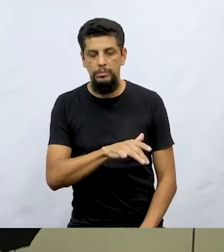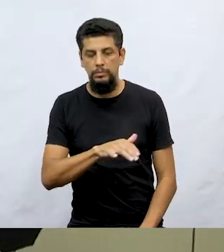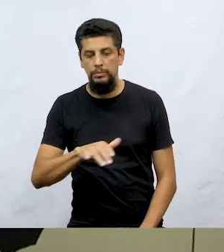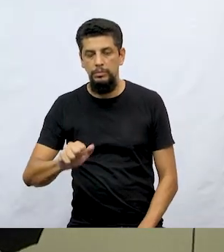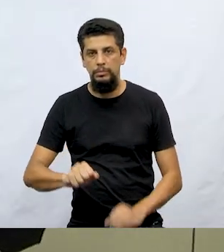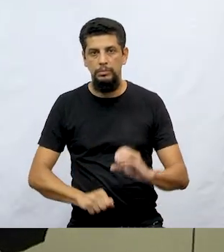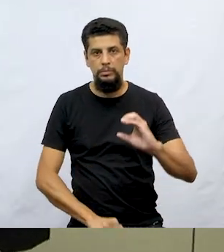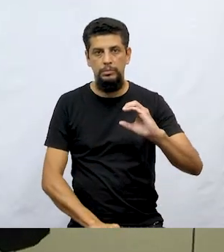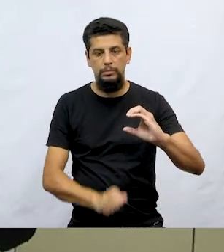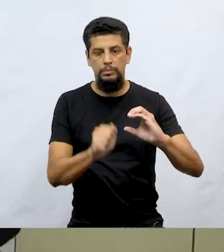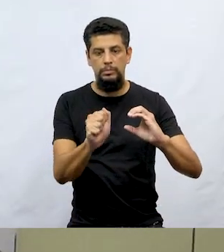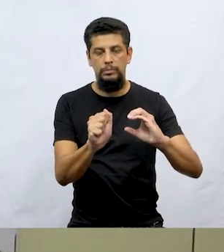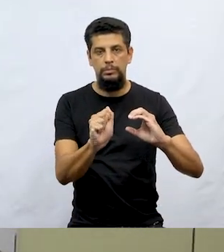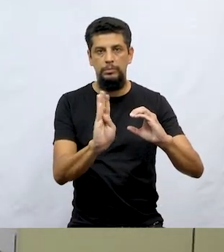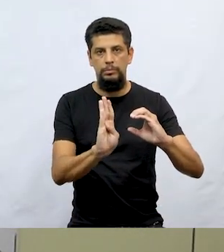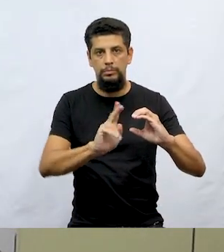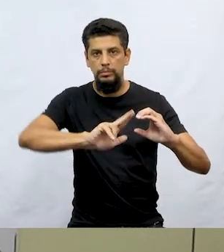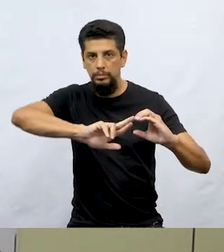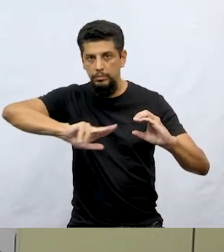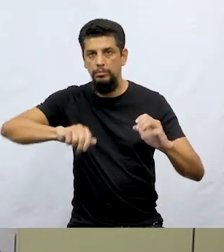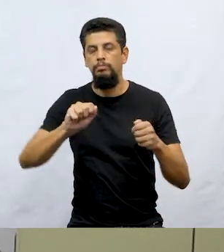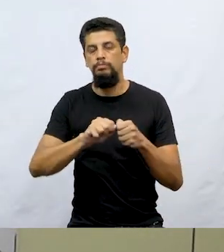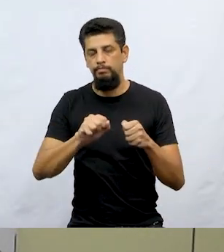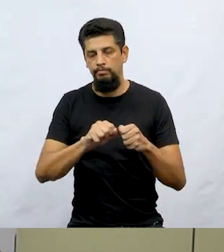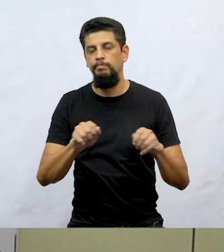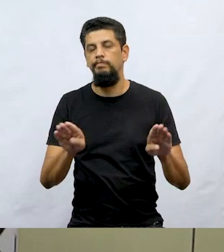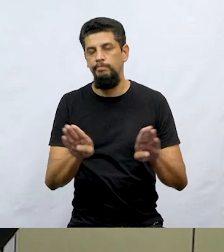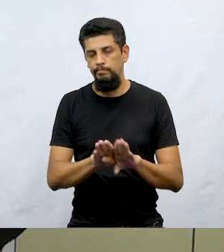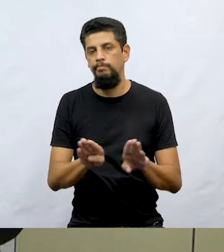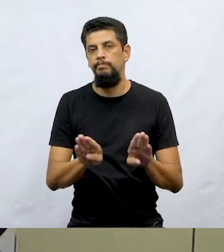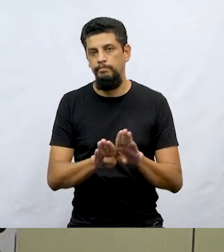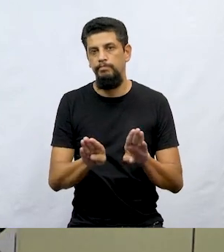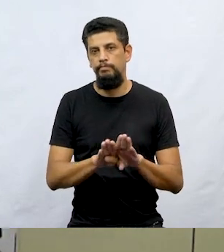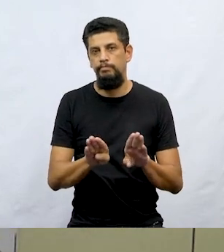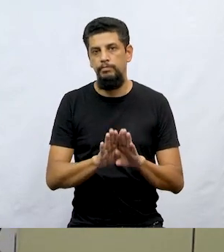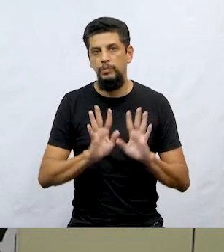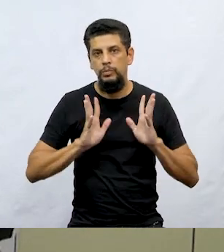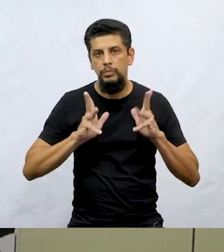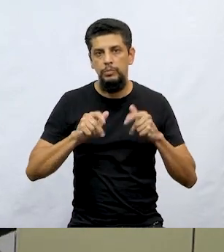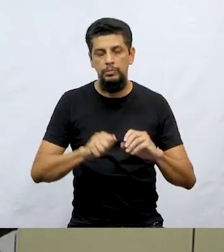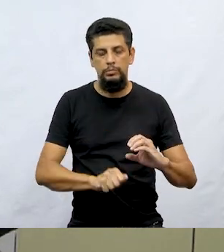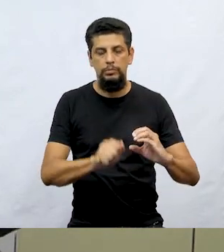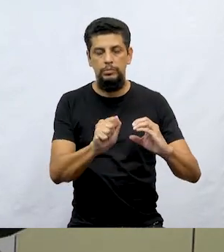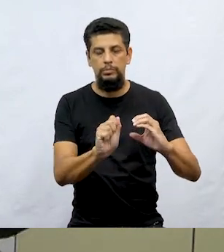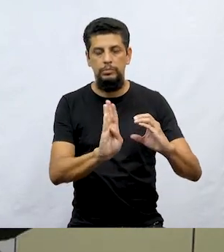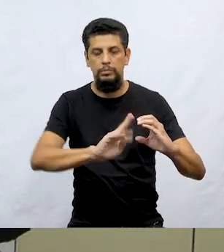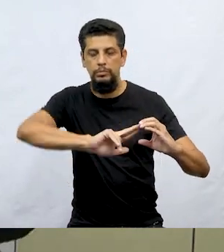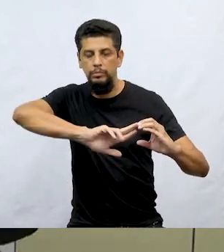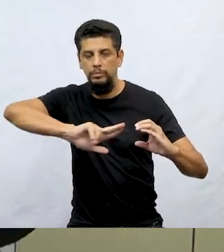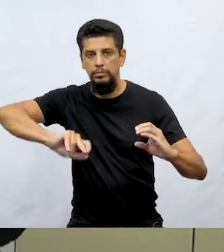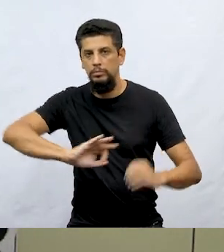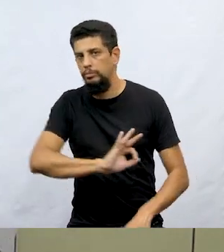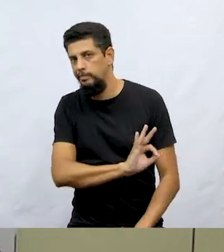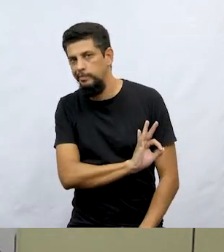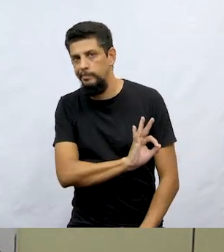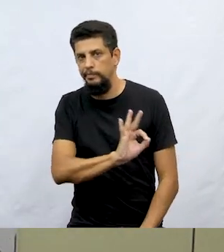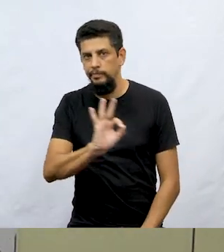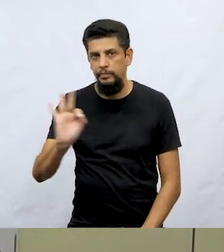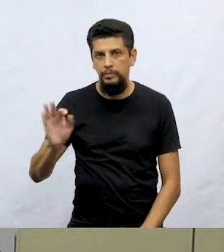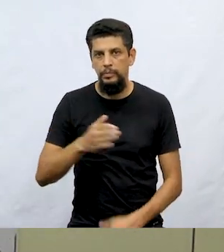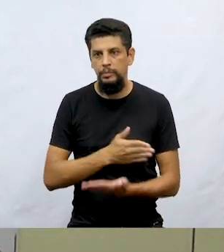Fizemos o alfabeto móvel? Tá aqui. Fizemos também. Fizemos todo o alfabeto. Muito